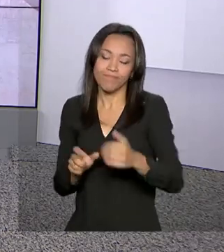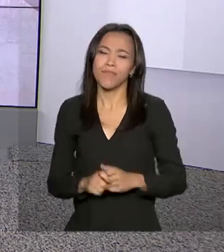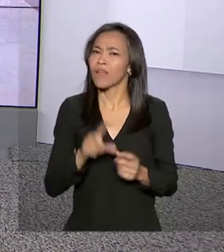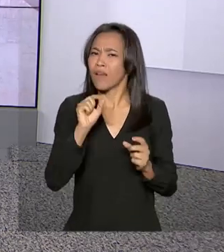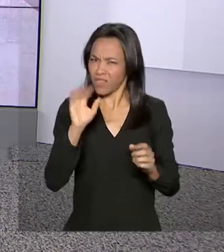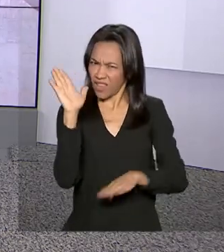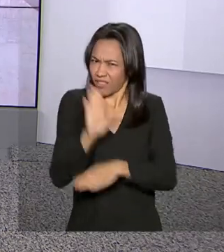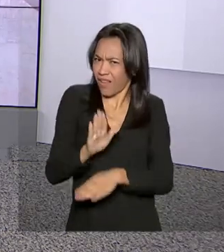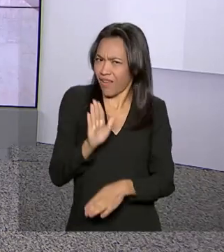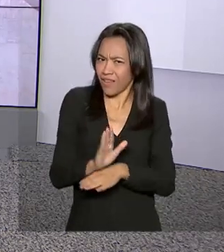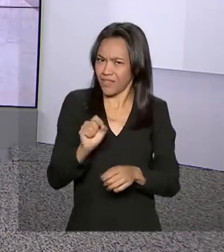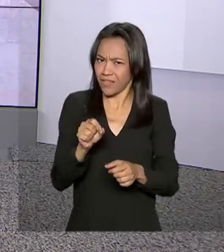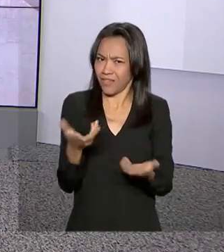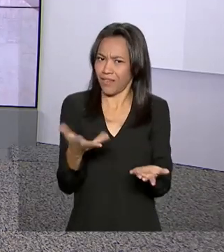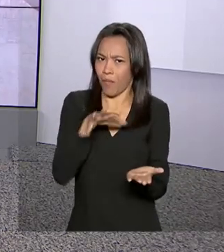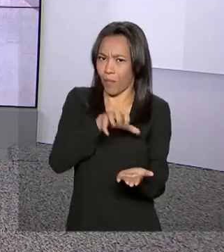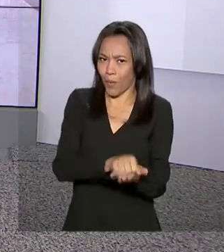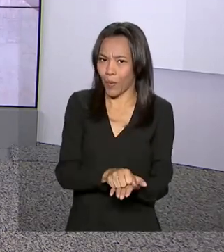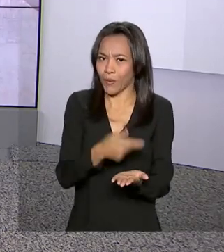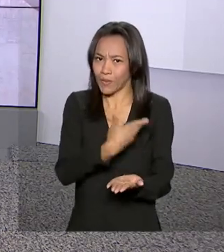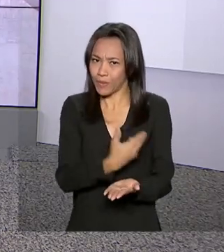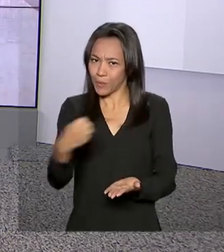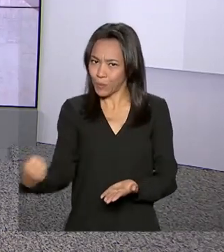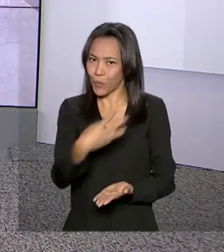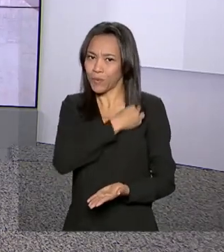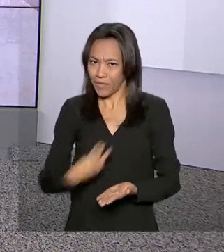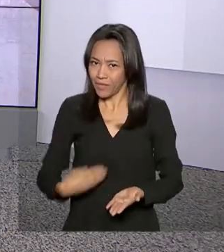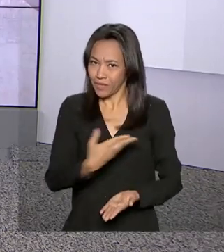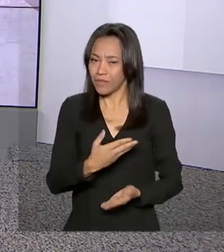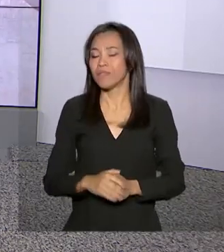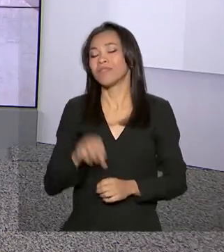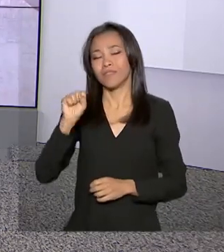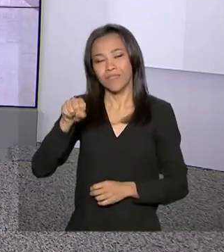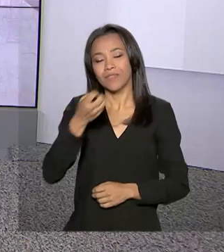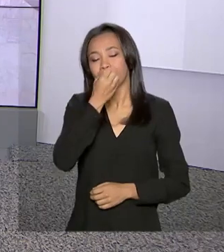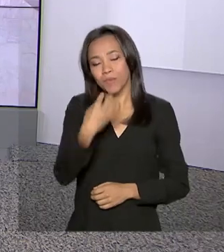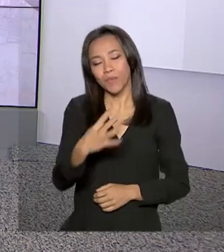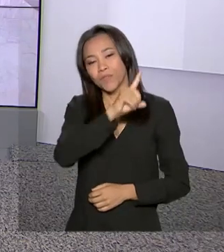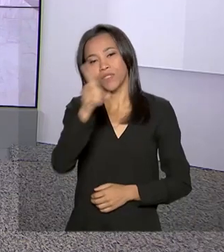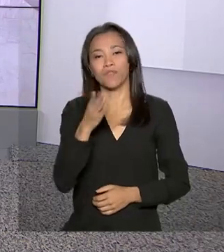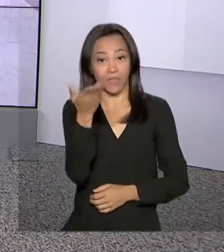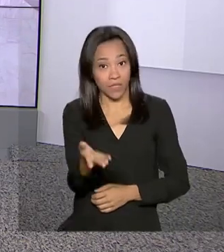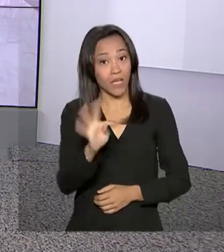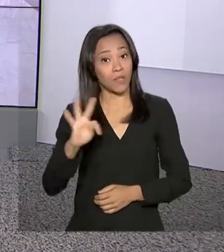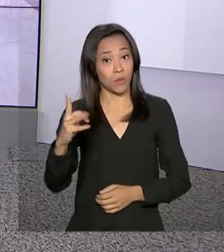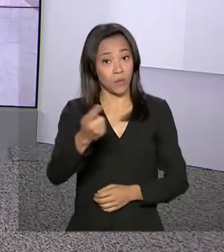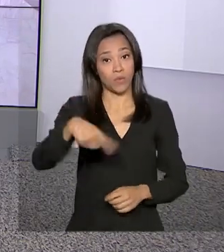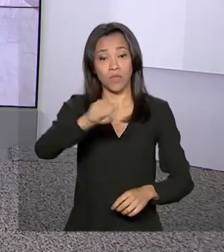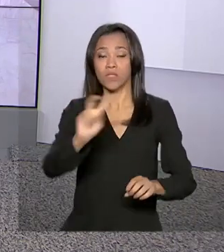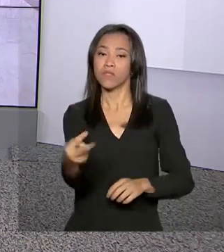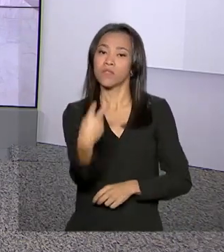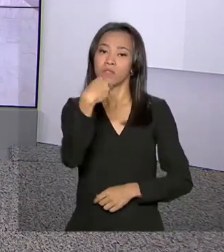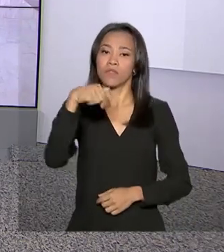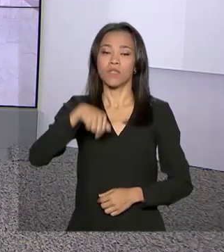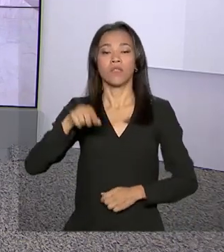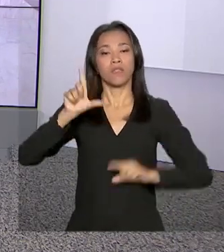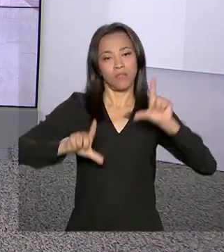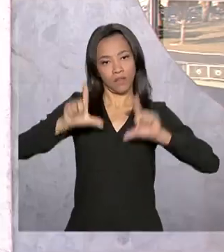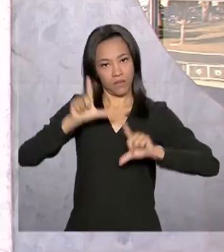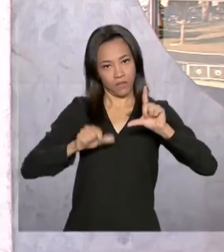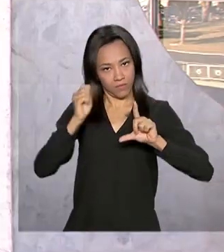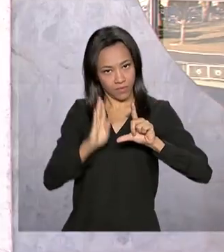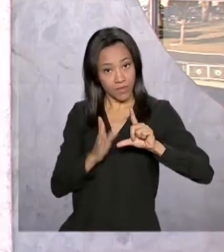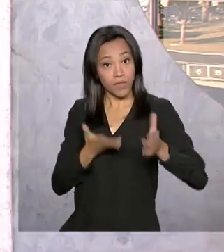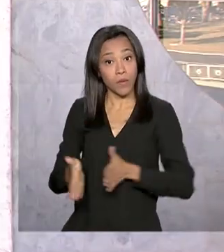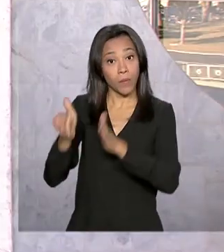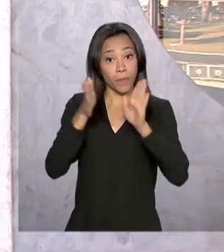ser à tarde, é isso? Bom dia. É isso mesmo, Mara. Bom dia a você, bom dia a todos que nos acompanham aqui na TV Brasil. A